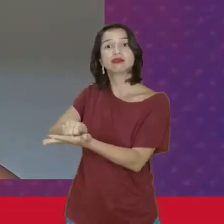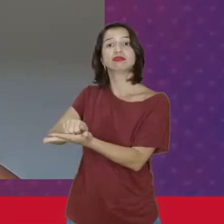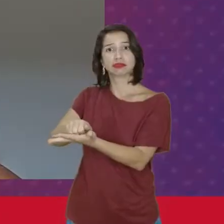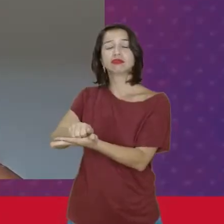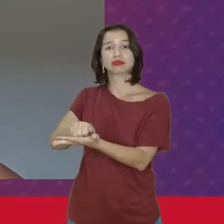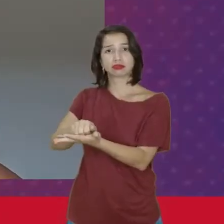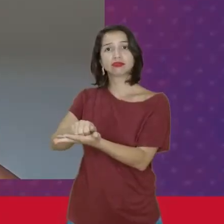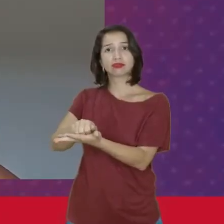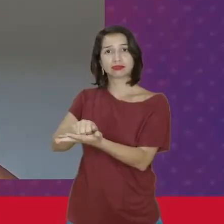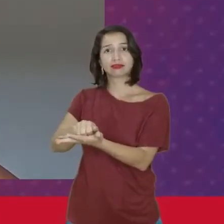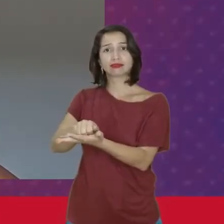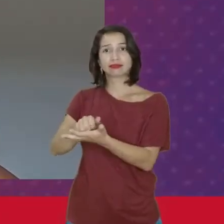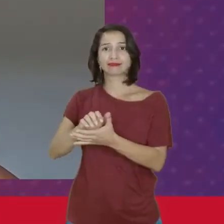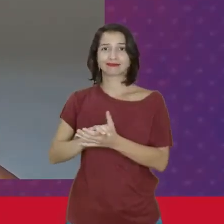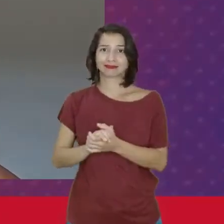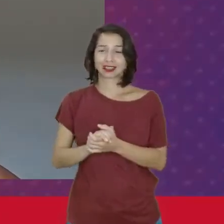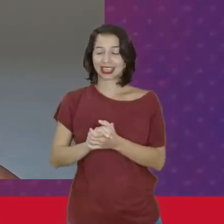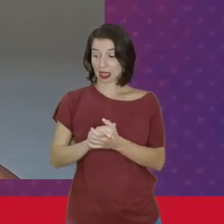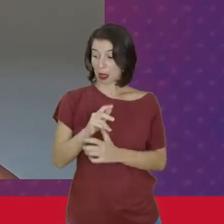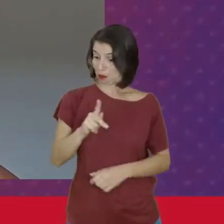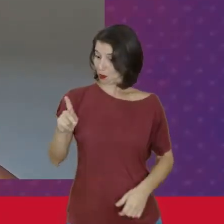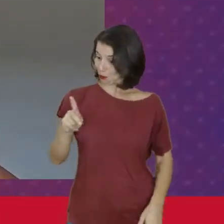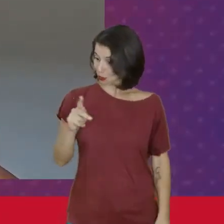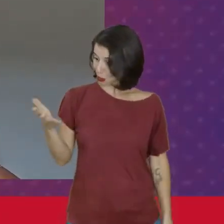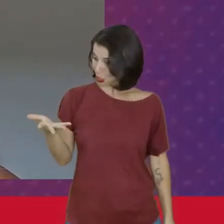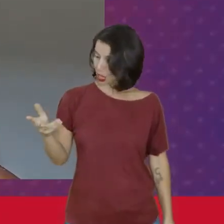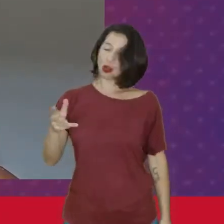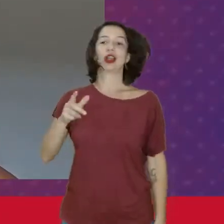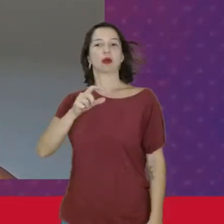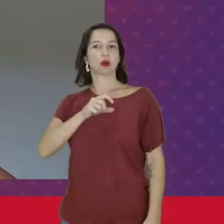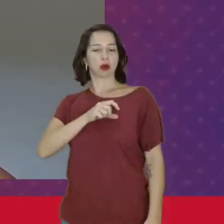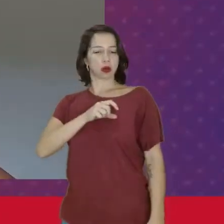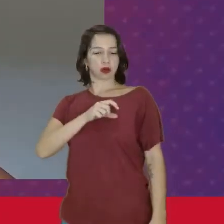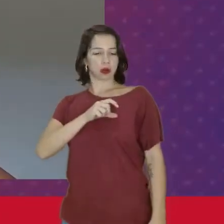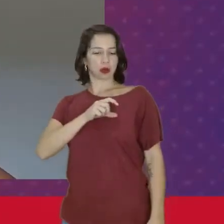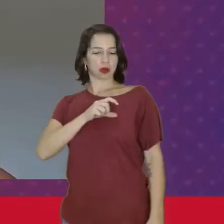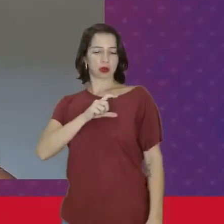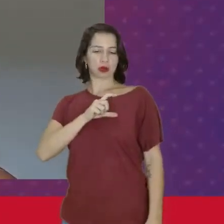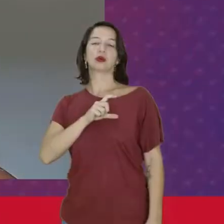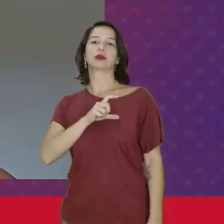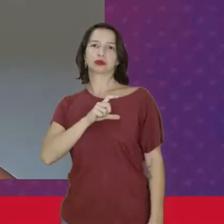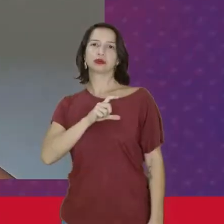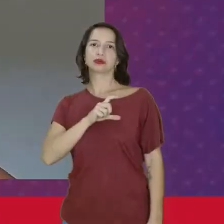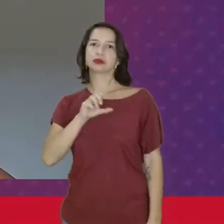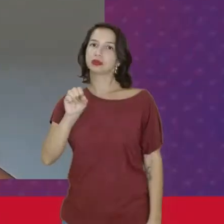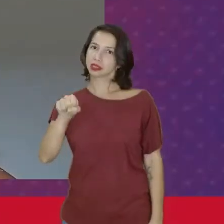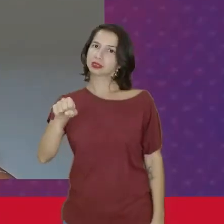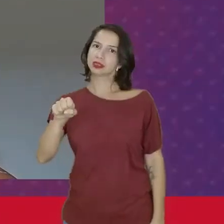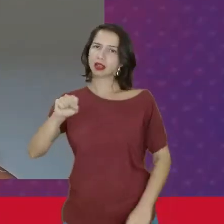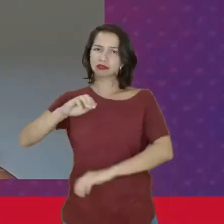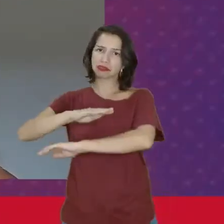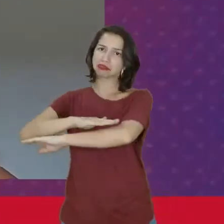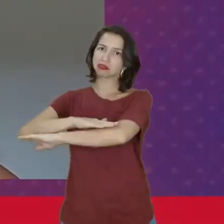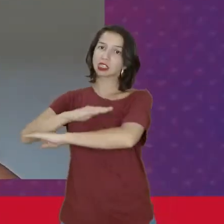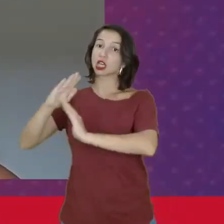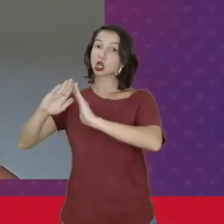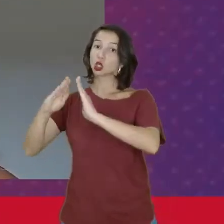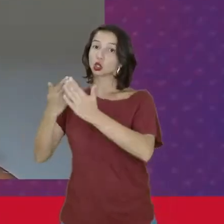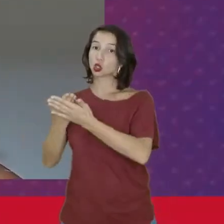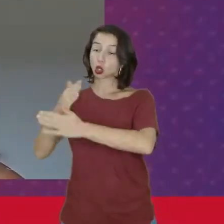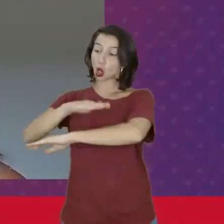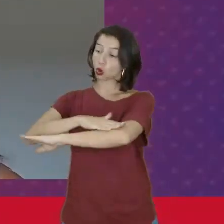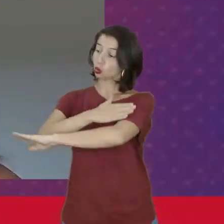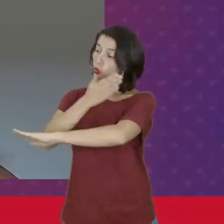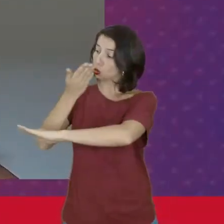A professora agora ganha um pouquinho melhor, sim. Quem está no programa de ensino integral ganha um pouco melhor. Tem o